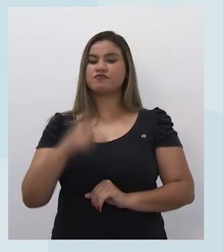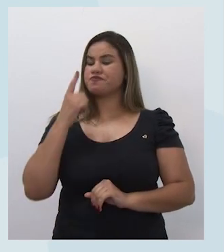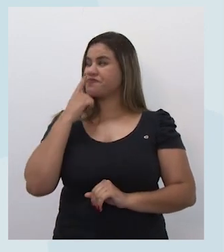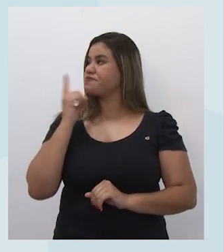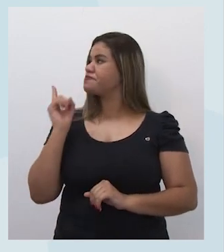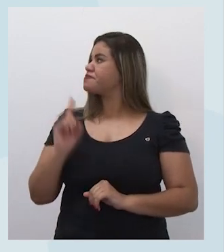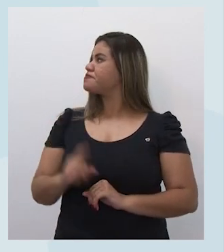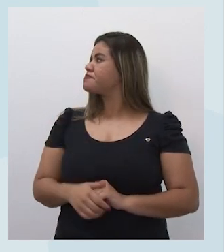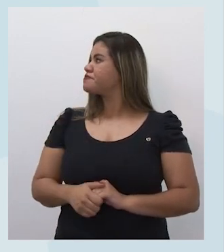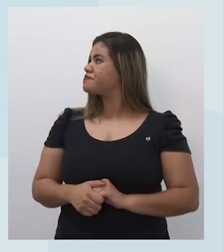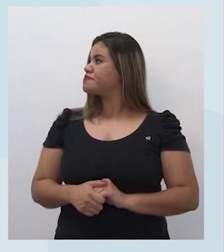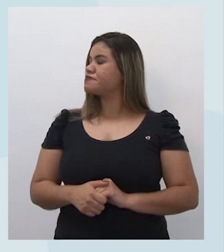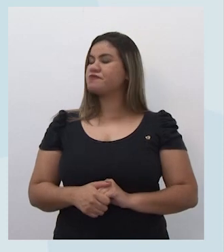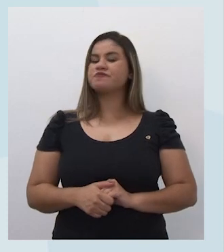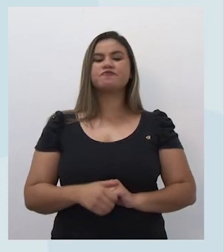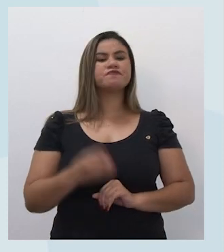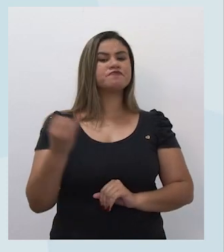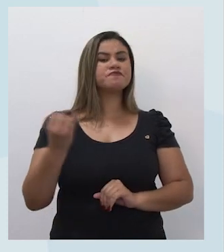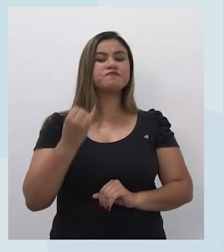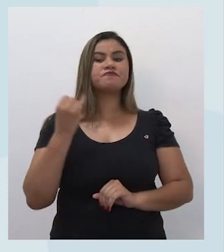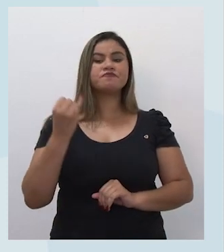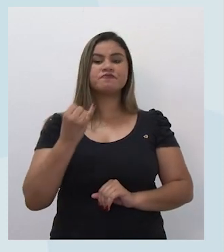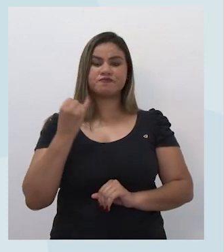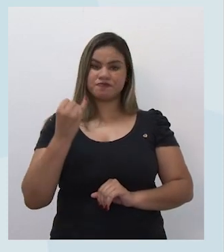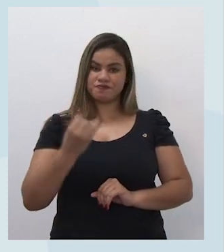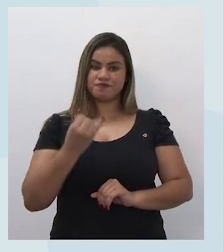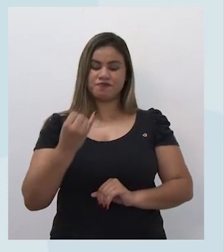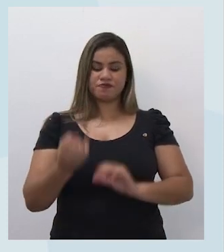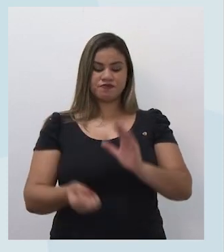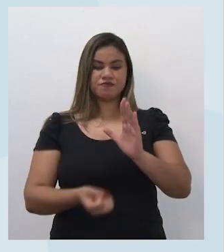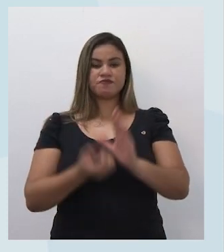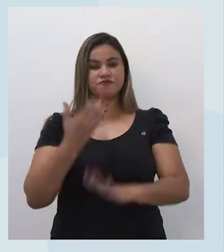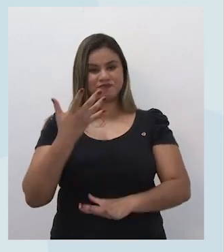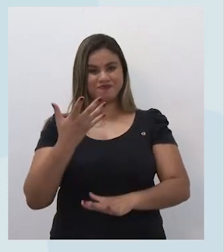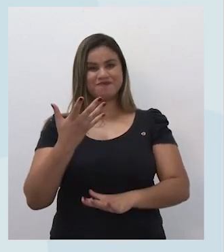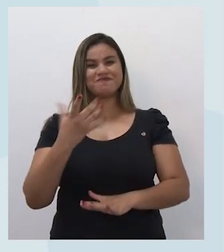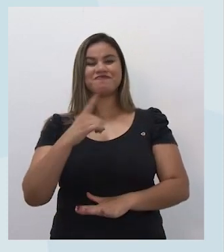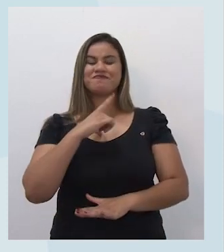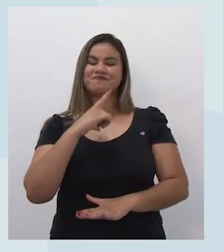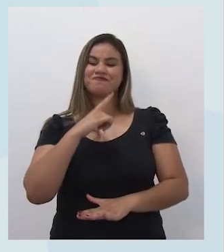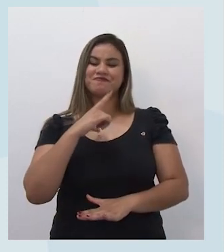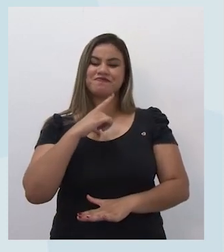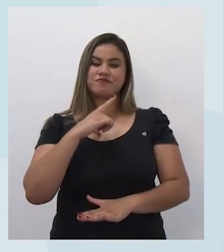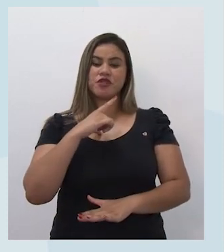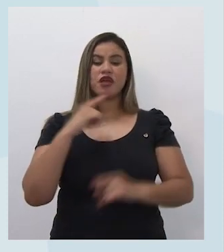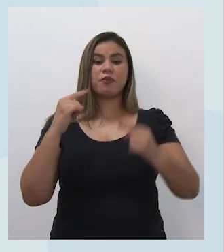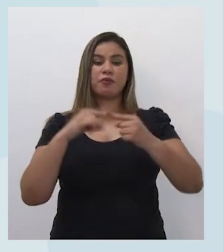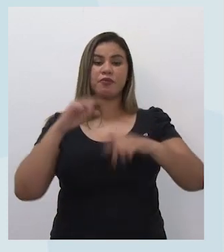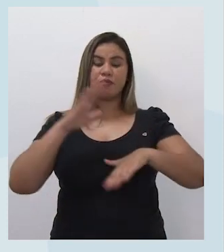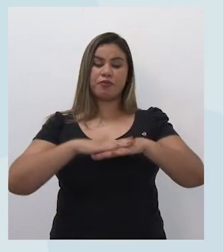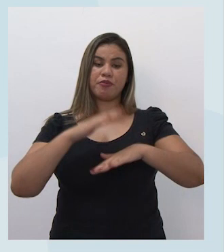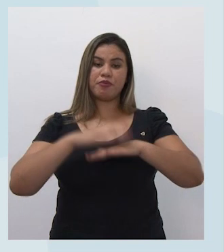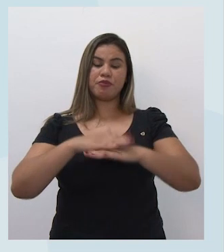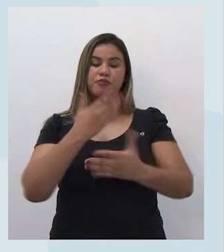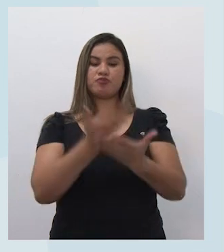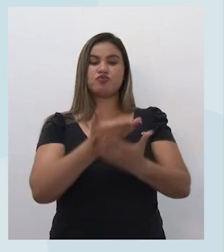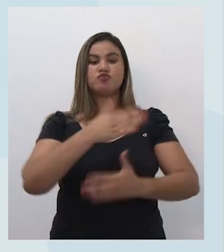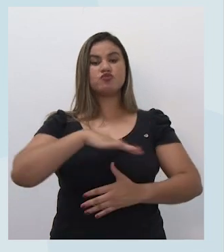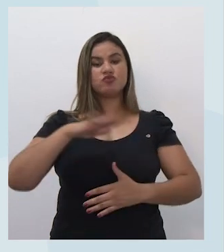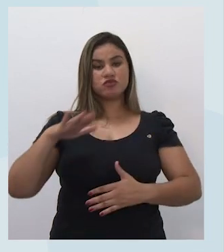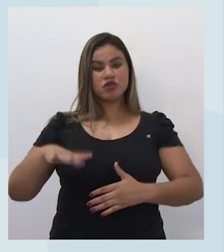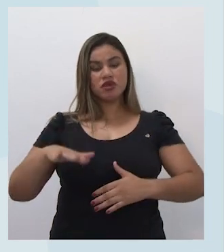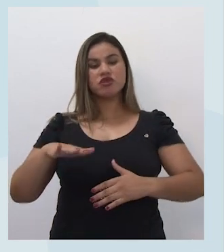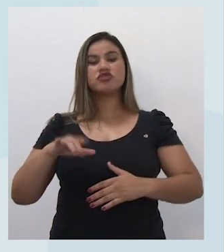como um elemento importante, a elaboração de um portfólio feito pelo próprio estudante, né? Para que